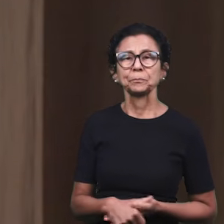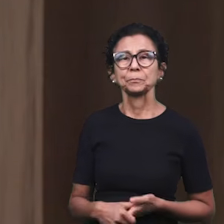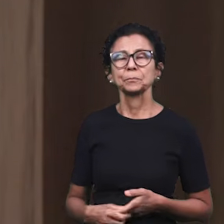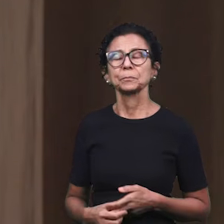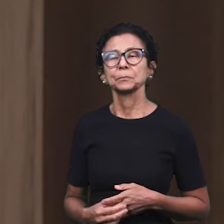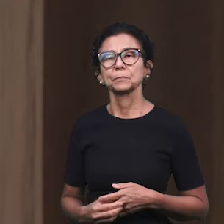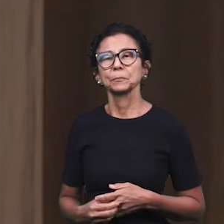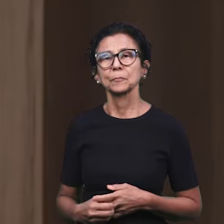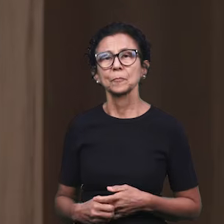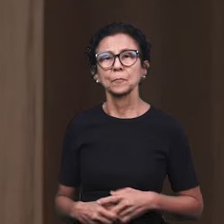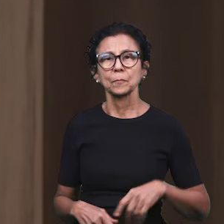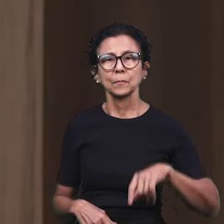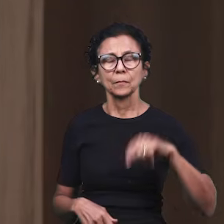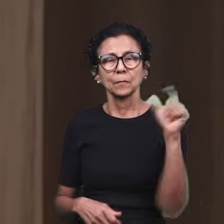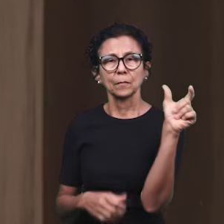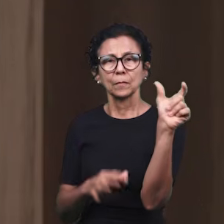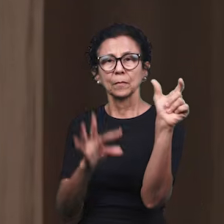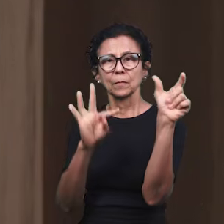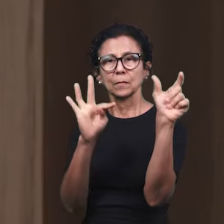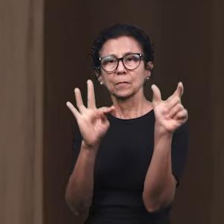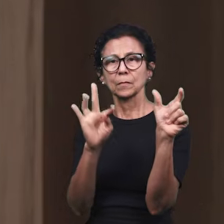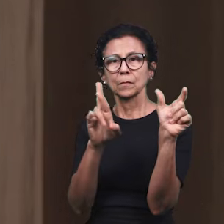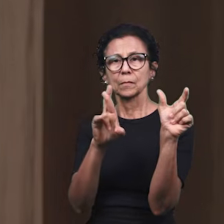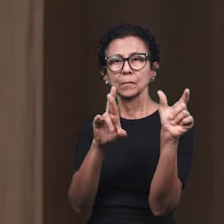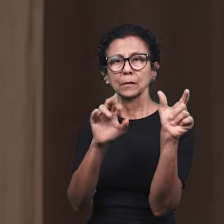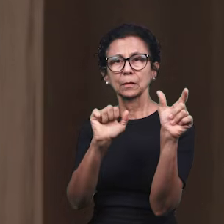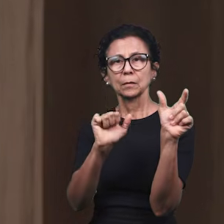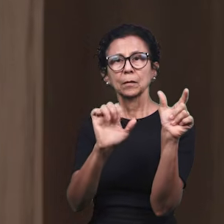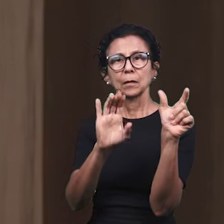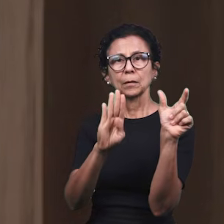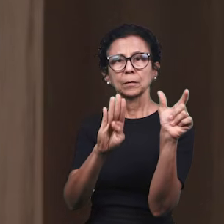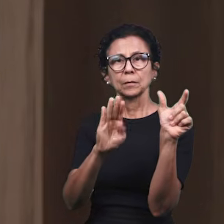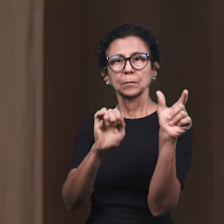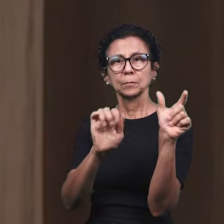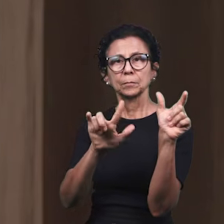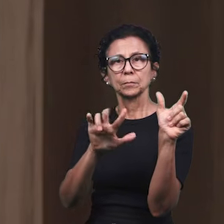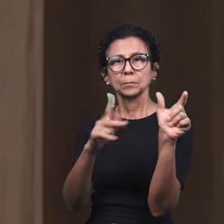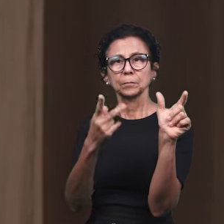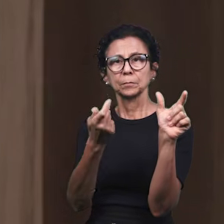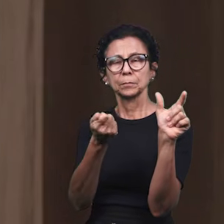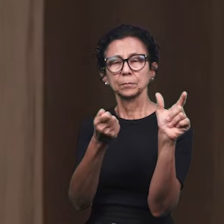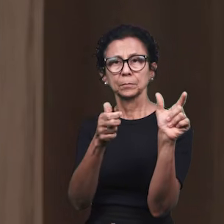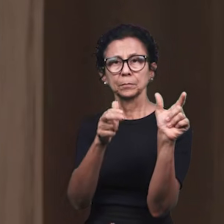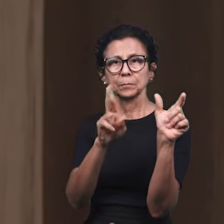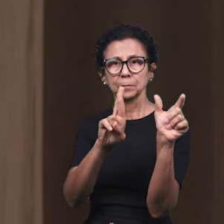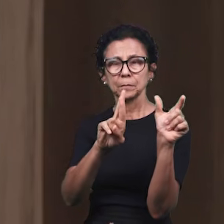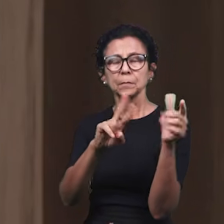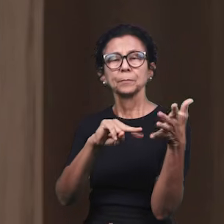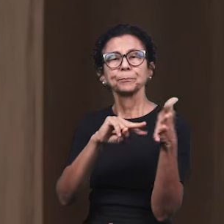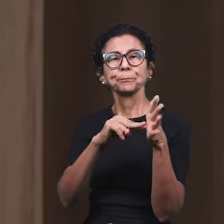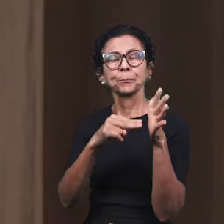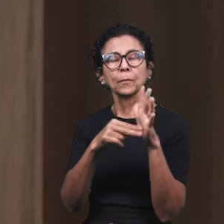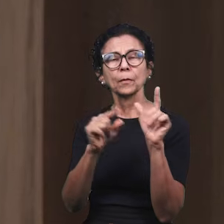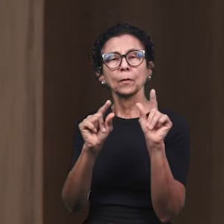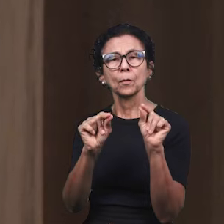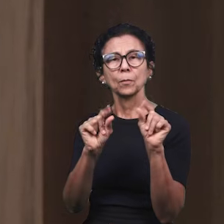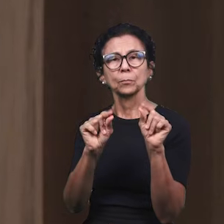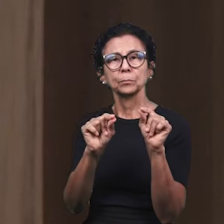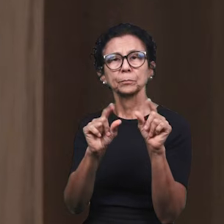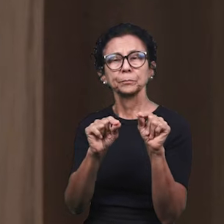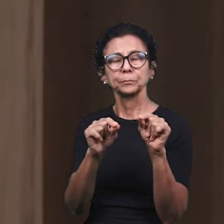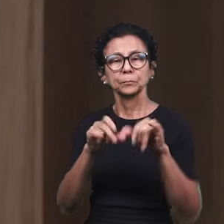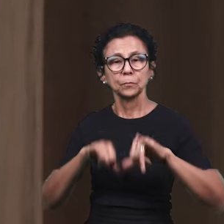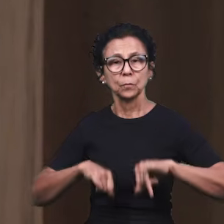palavra trabalhar, ela se deriva de uma expressão que significa